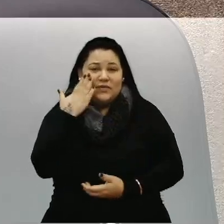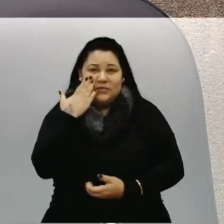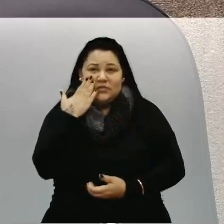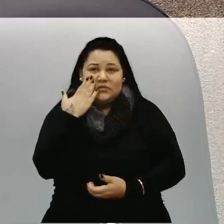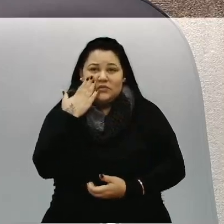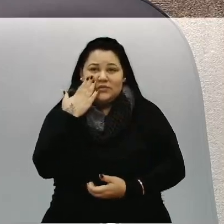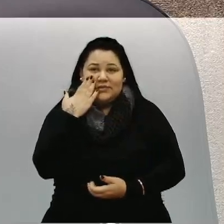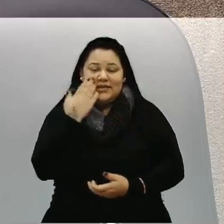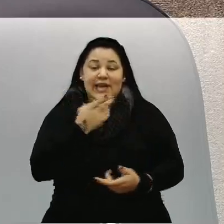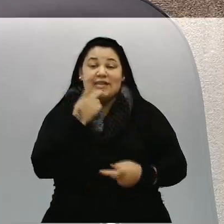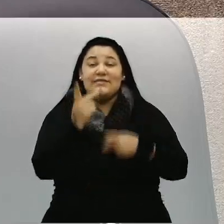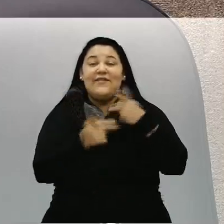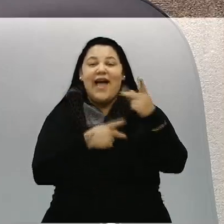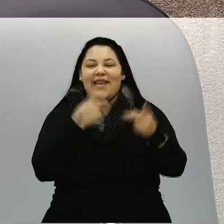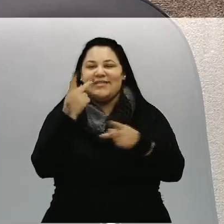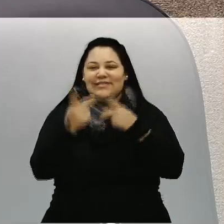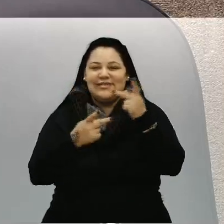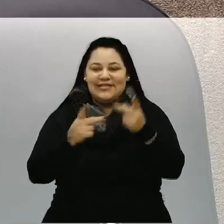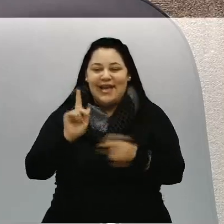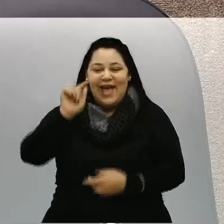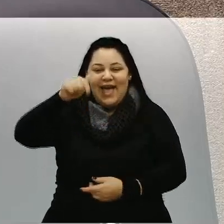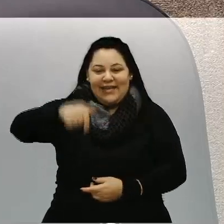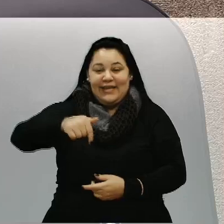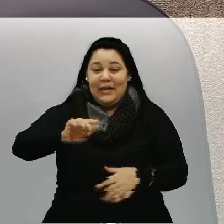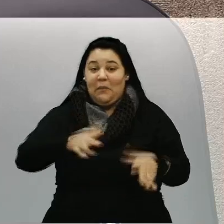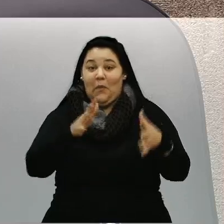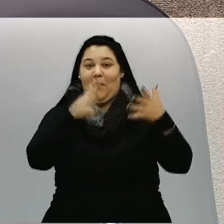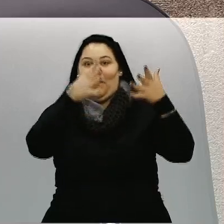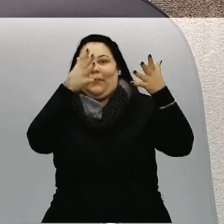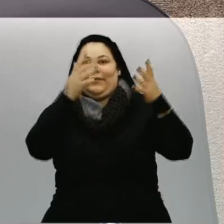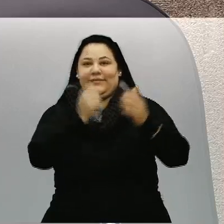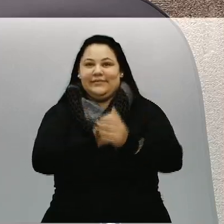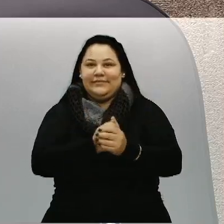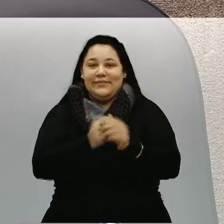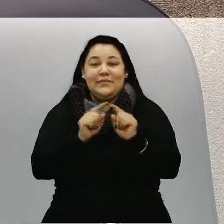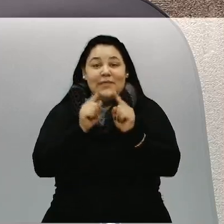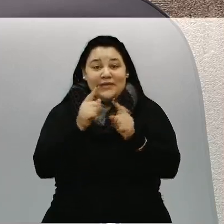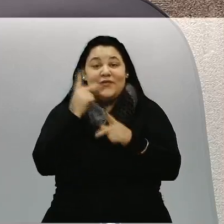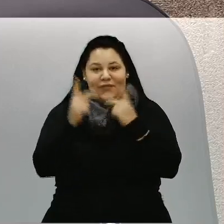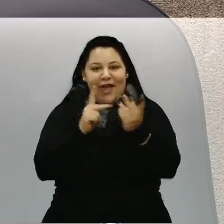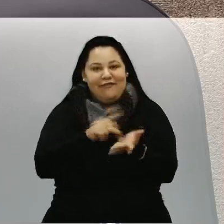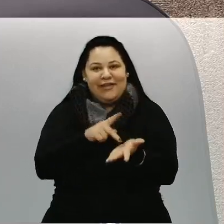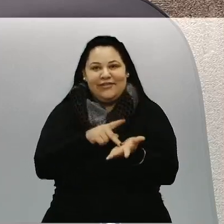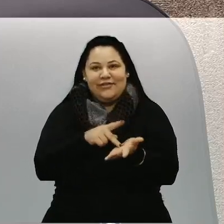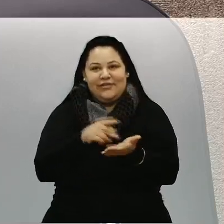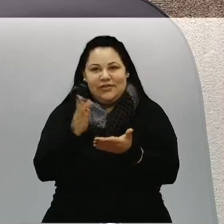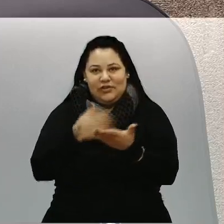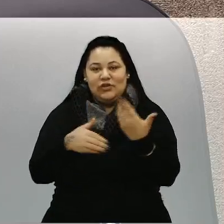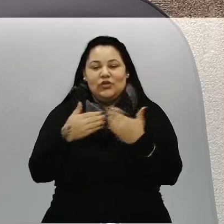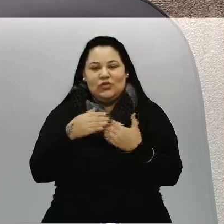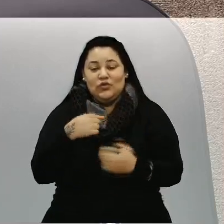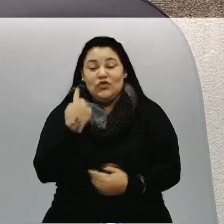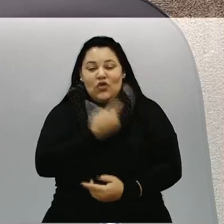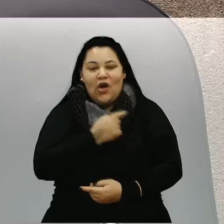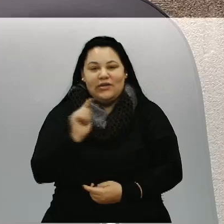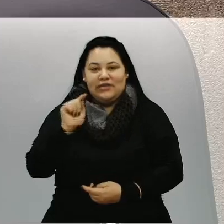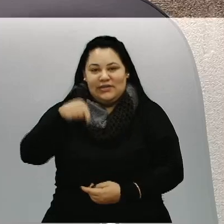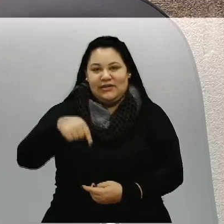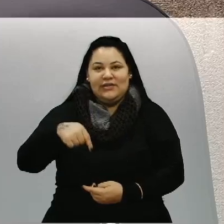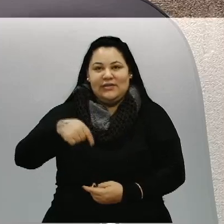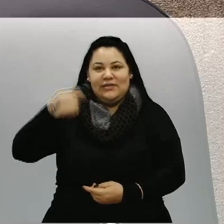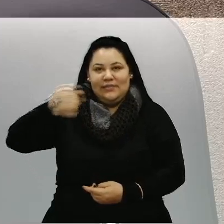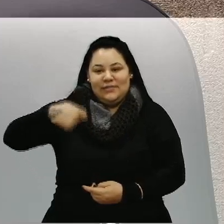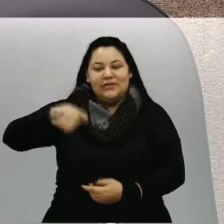os discursos aqui são empolgados, né? Mas vamos falar a verdade. Todos nós aqui